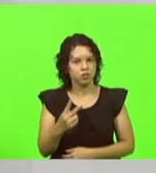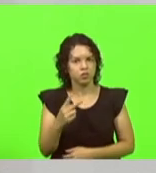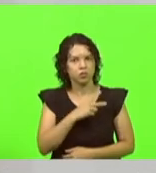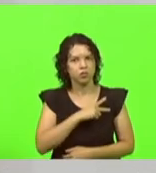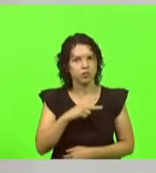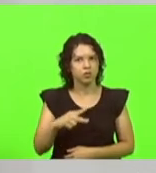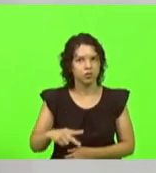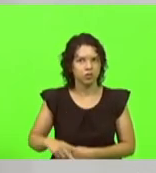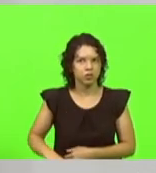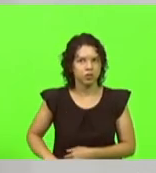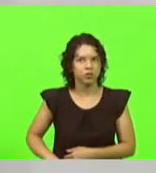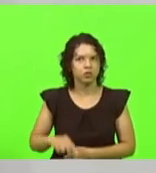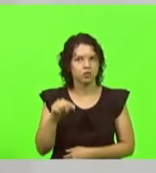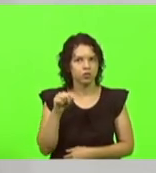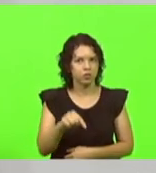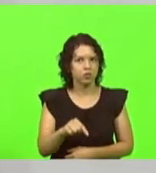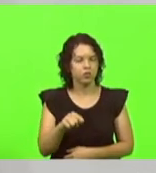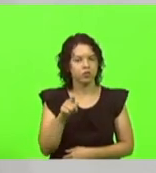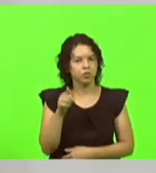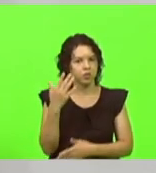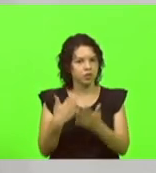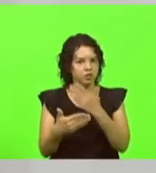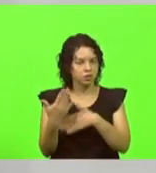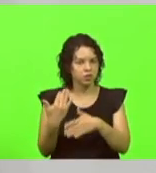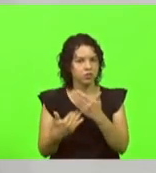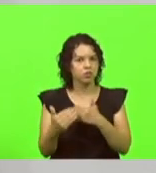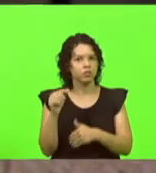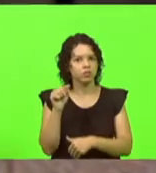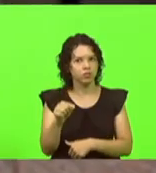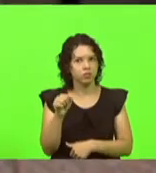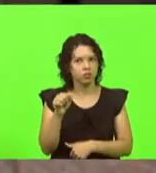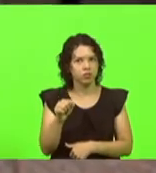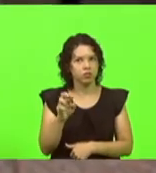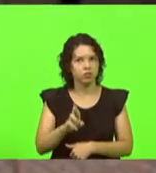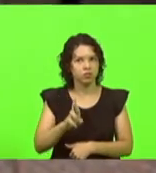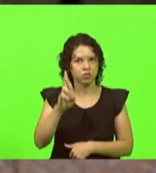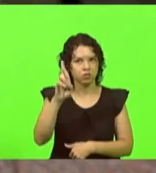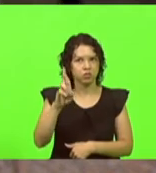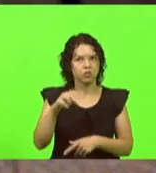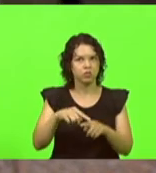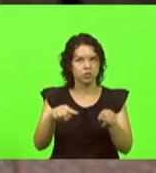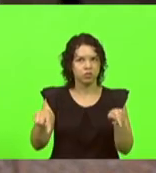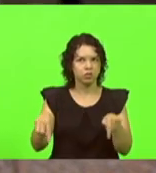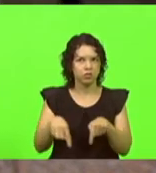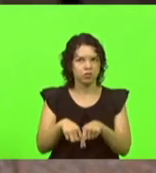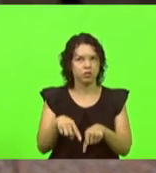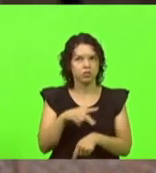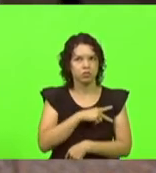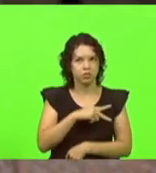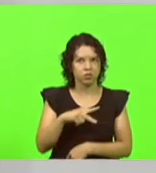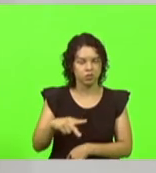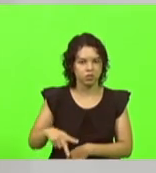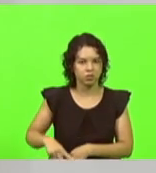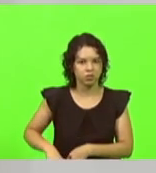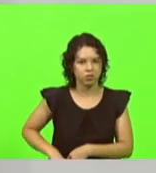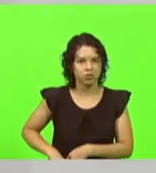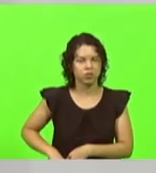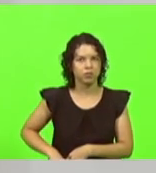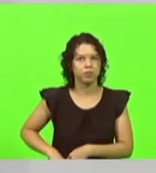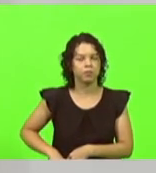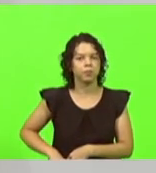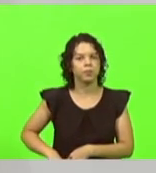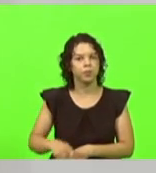casa quando você foi a chefe de gabinete do então presidente, sempre com o